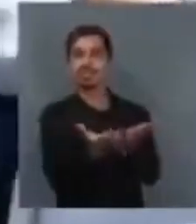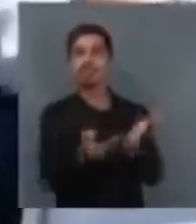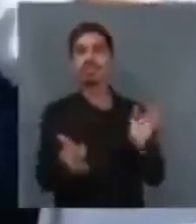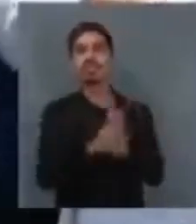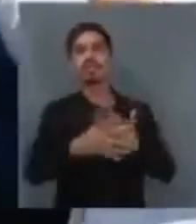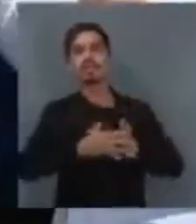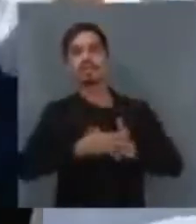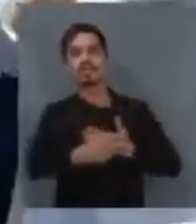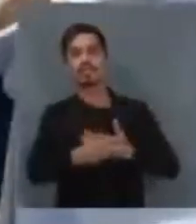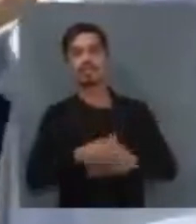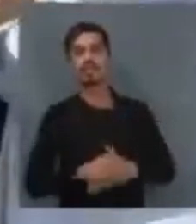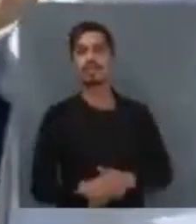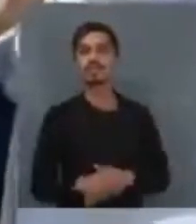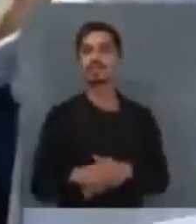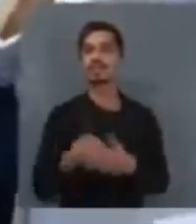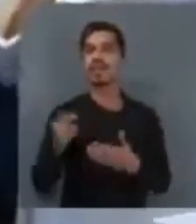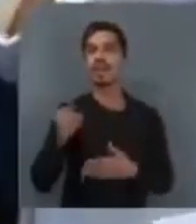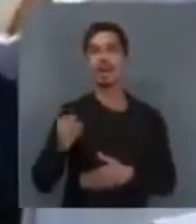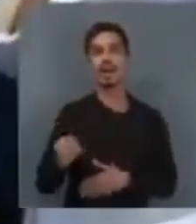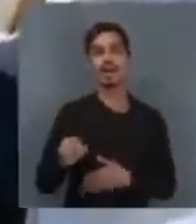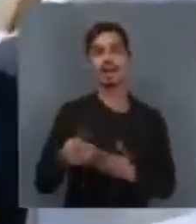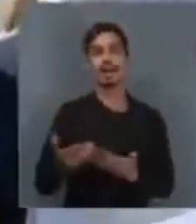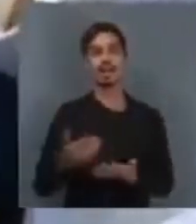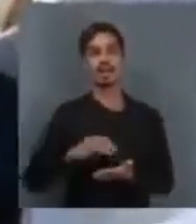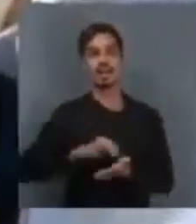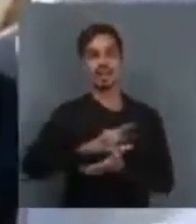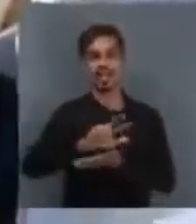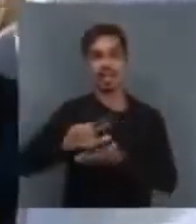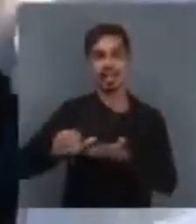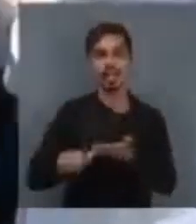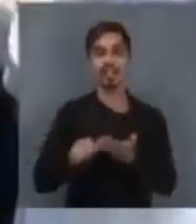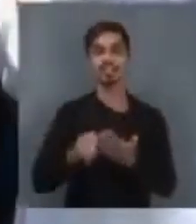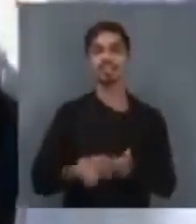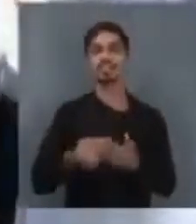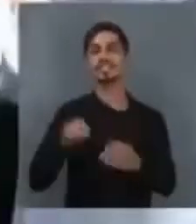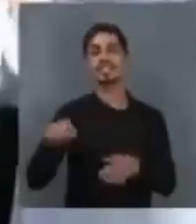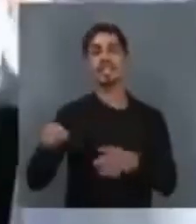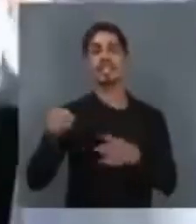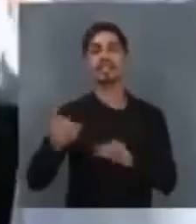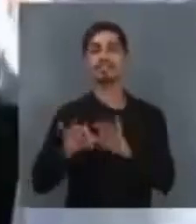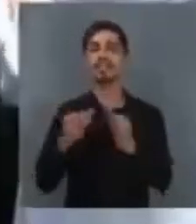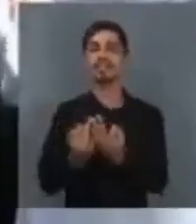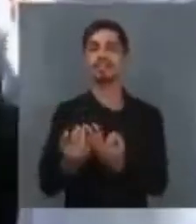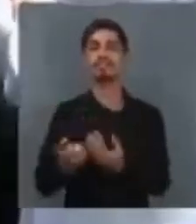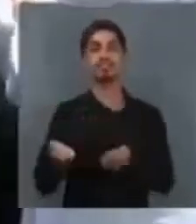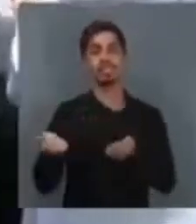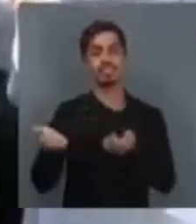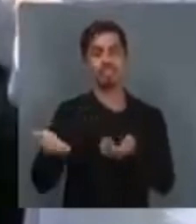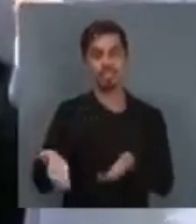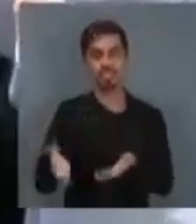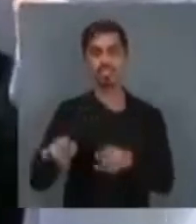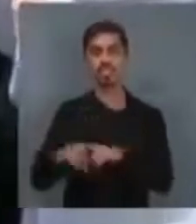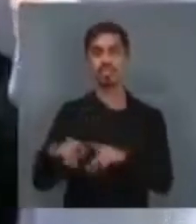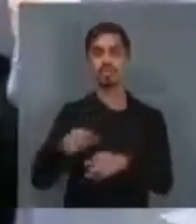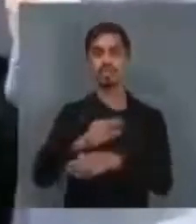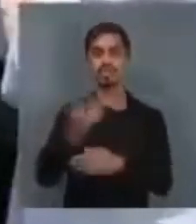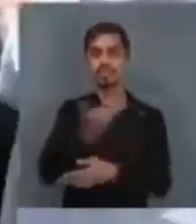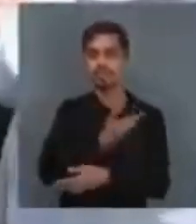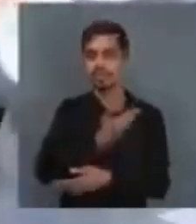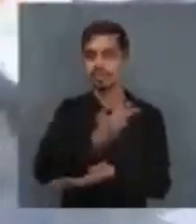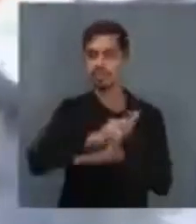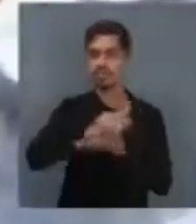Órfãos. Silvino deixa esposa, uma filha, dois filhos e um neto, além de parentes e amigos e